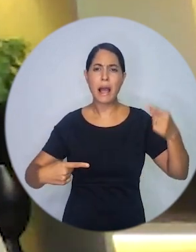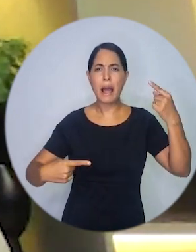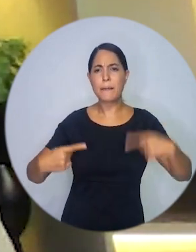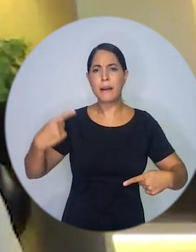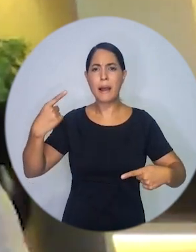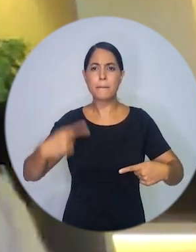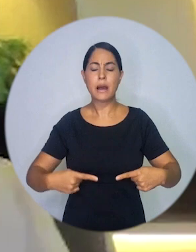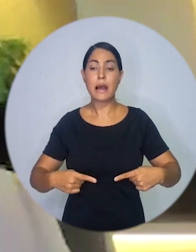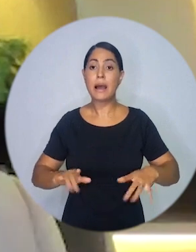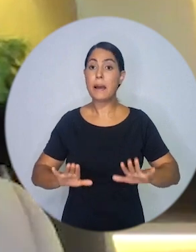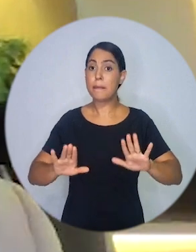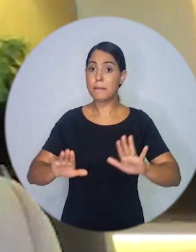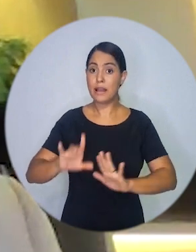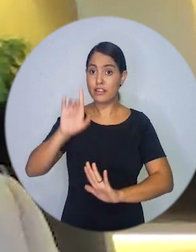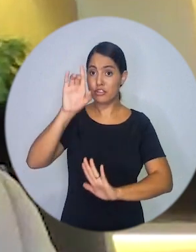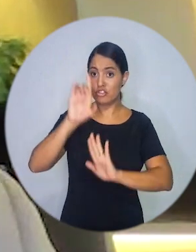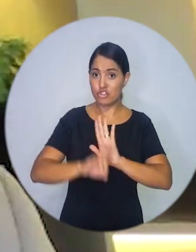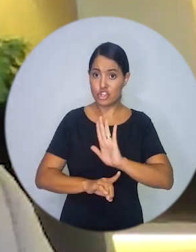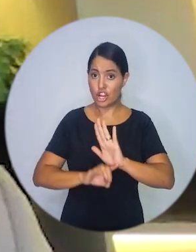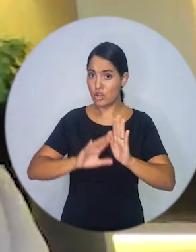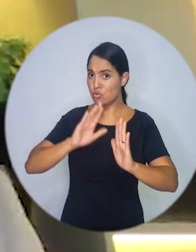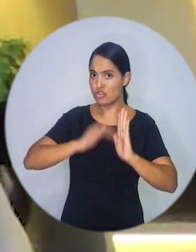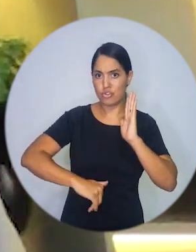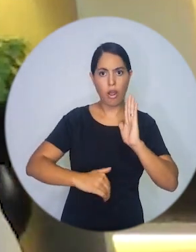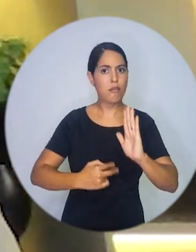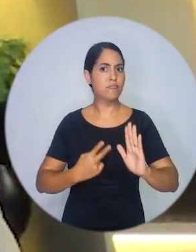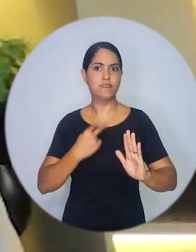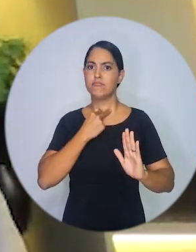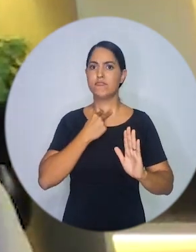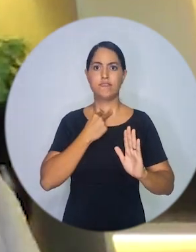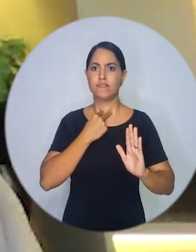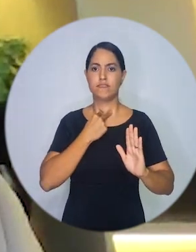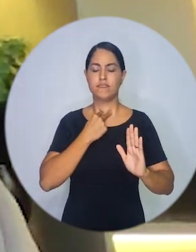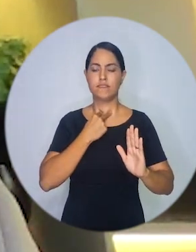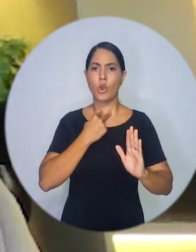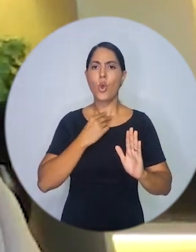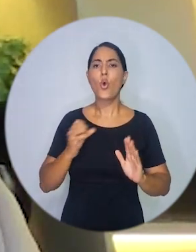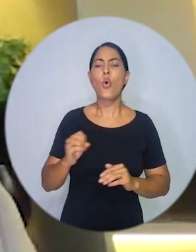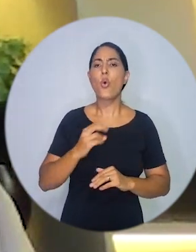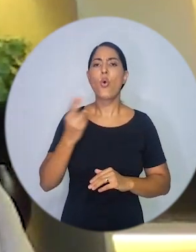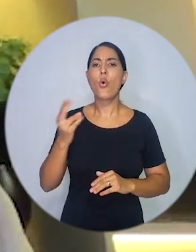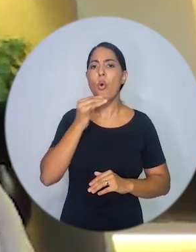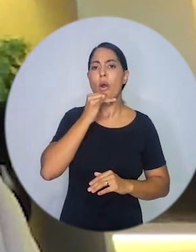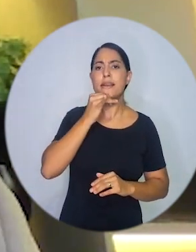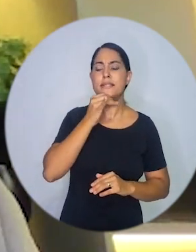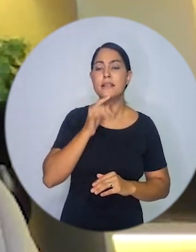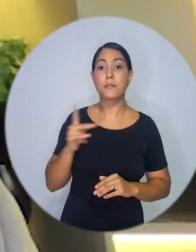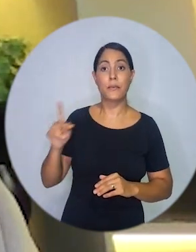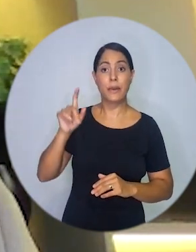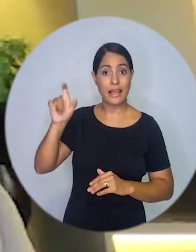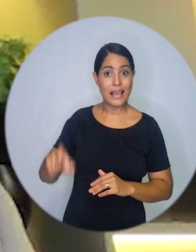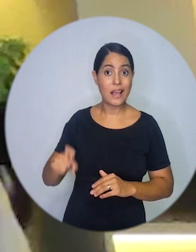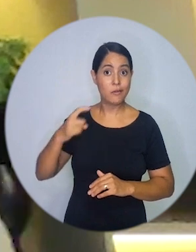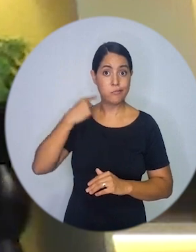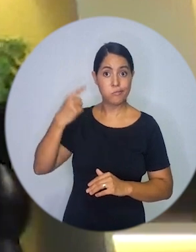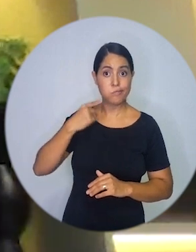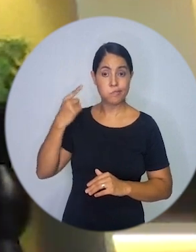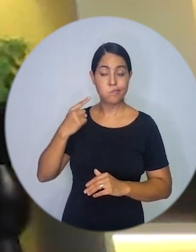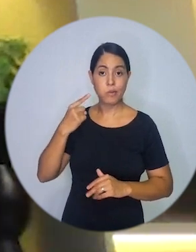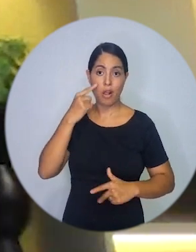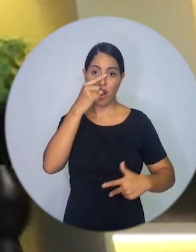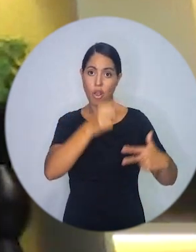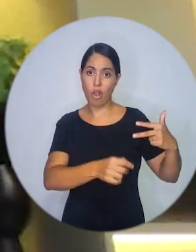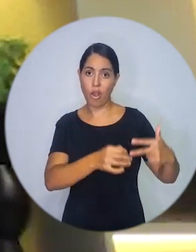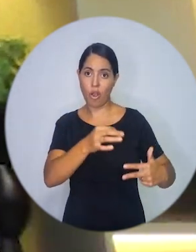não ferindo a prerrogativa, né? Não condicionando o advogado a ter acesso